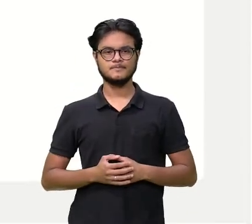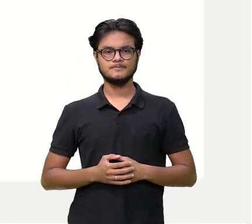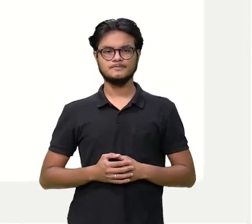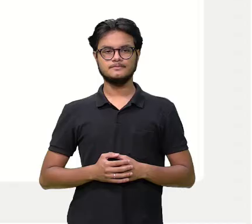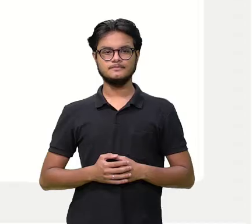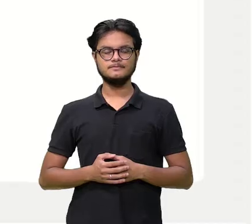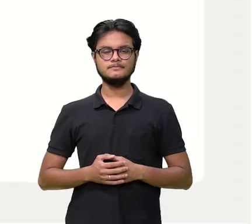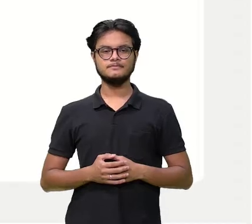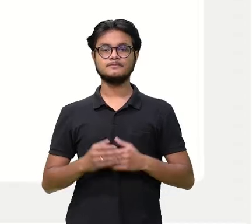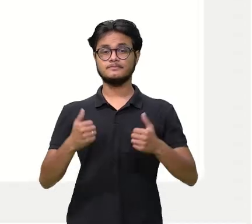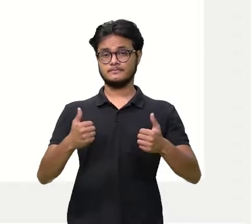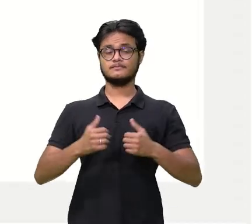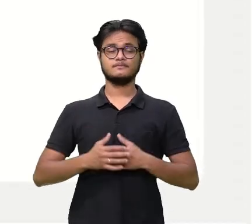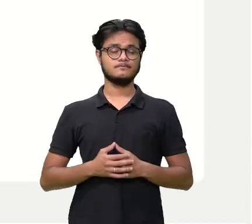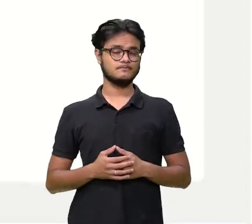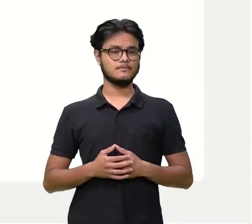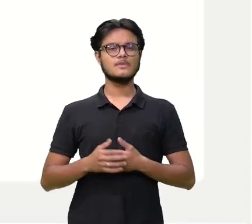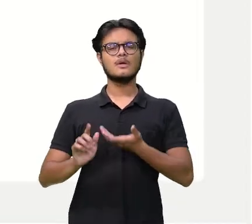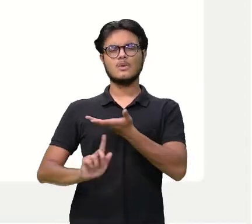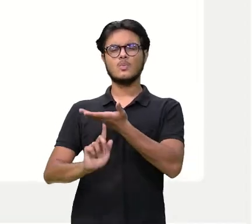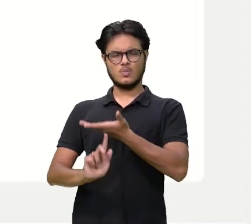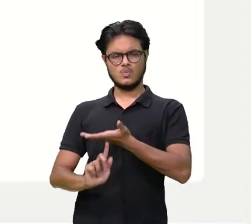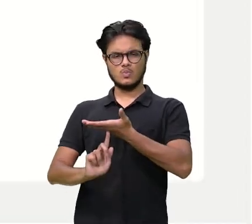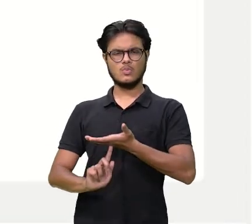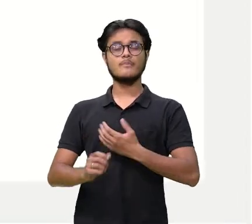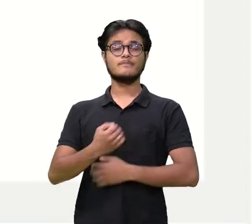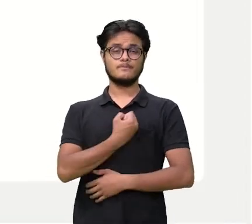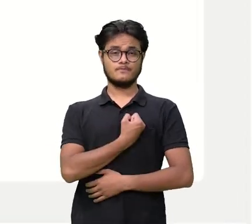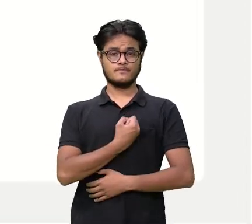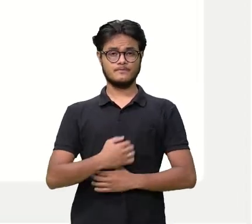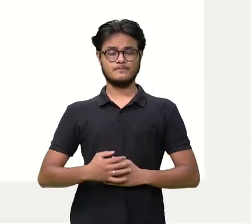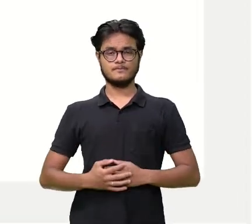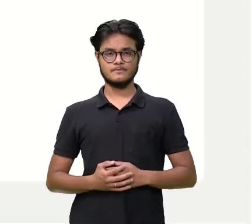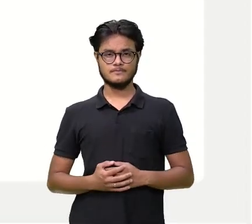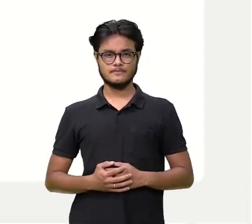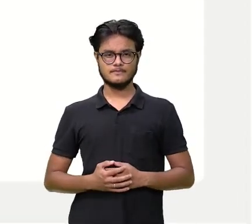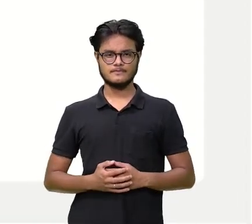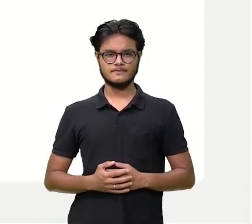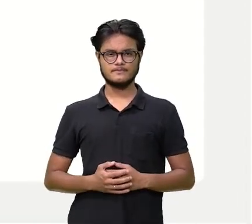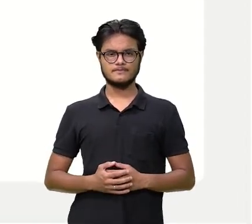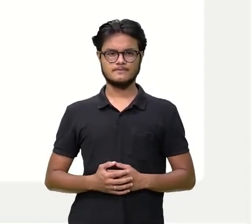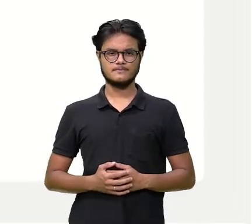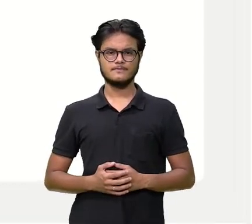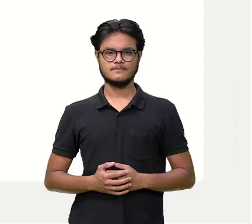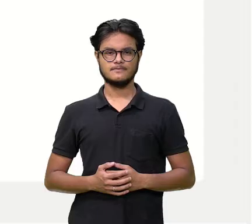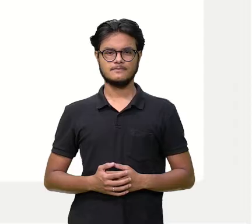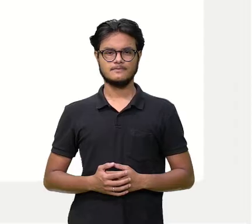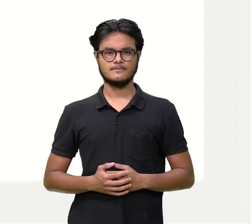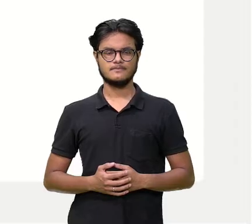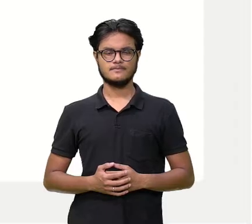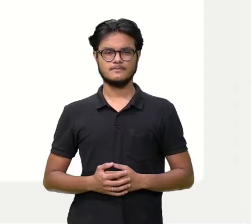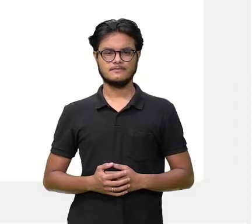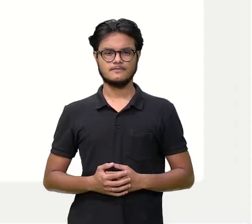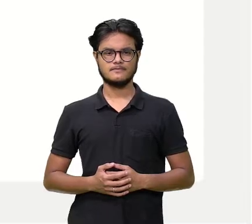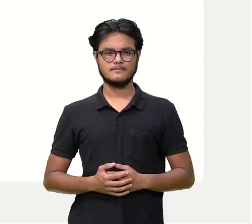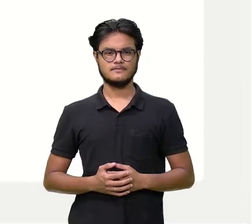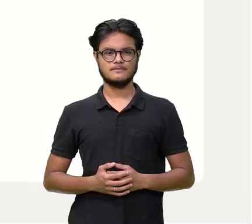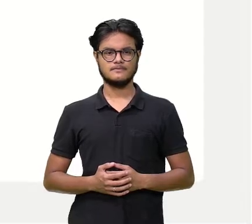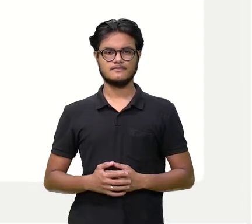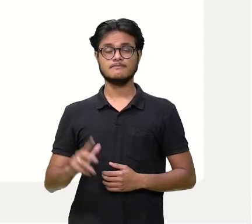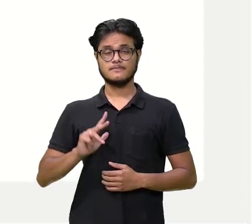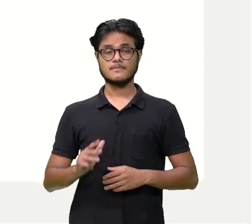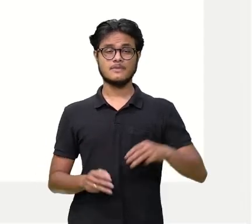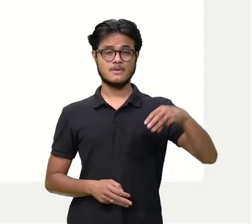6,67 vezes 10 a menos 11. Olha aí, Newton metro quadrado por quilograma quadrado. M1